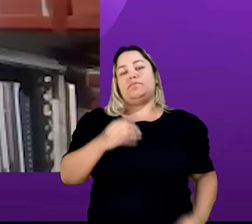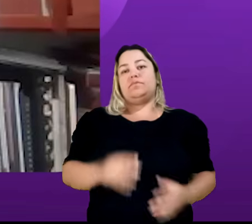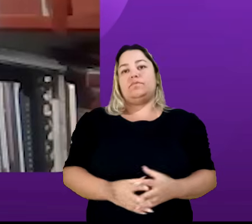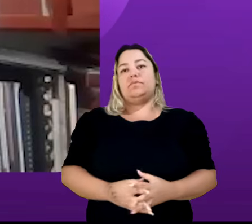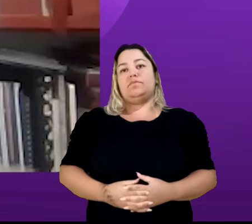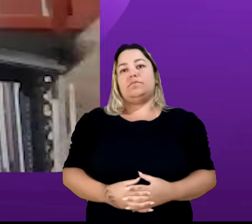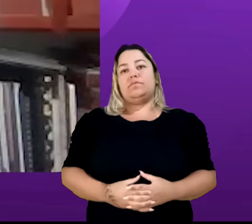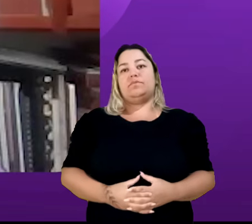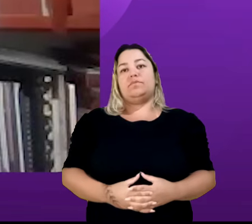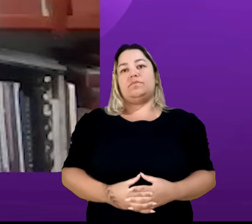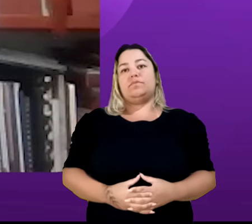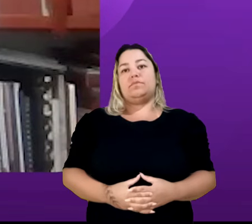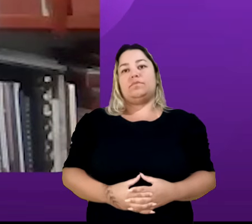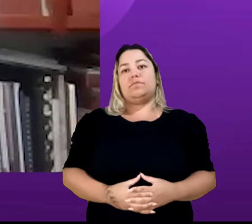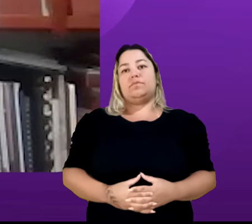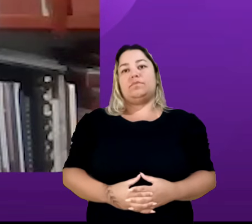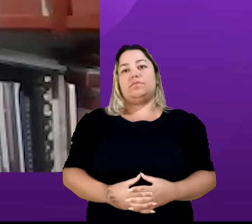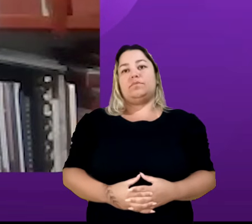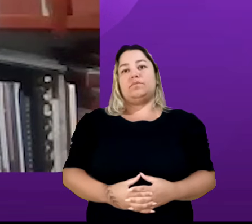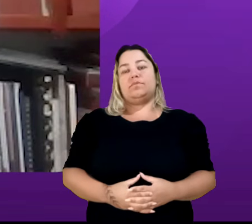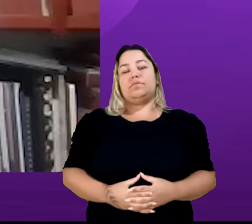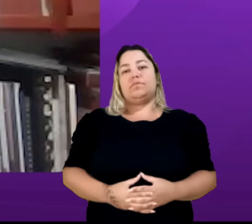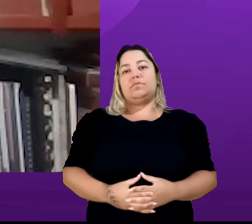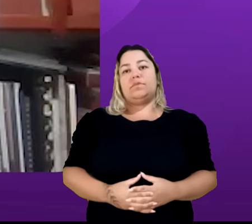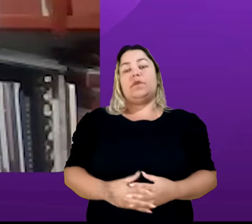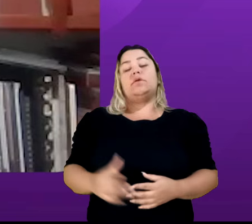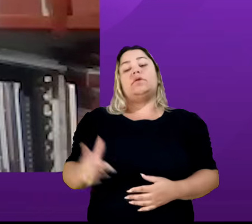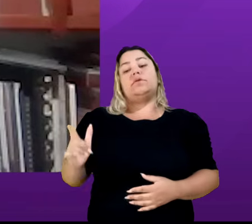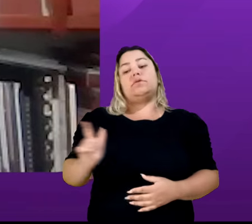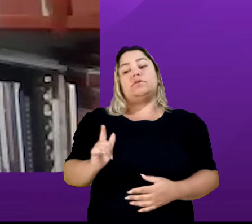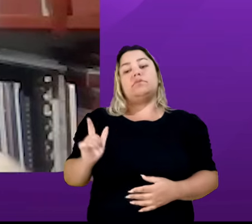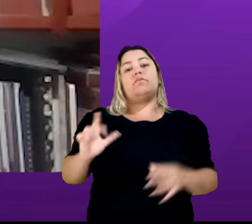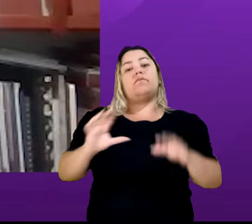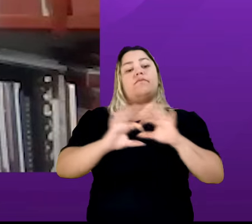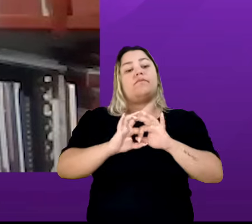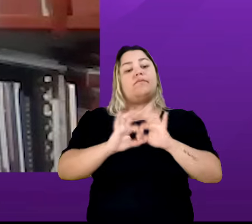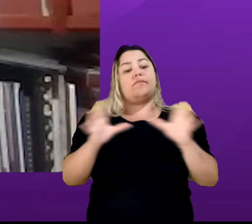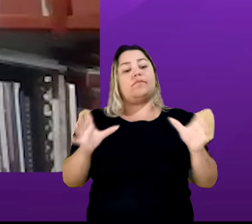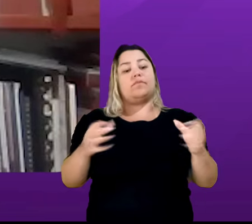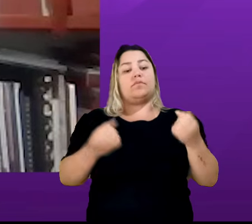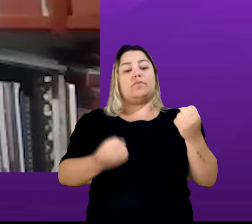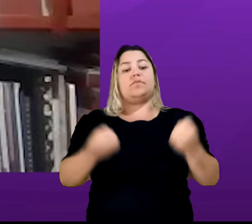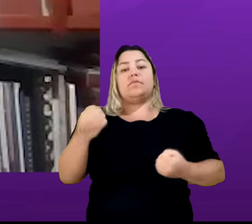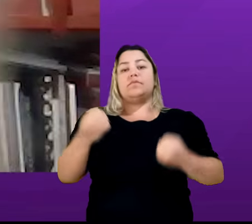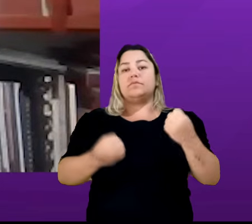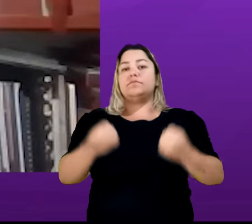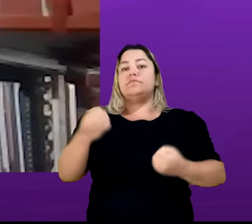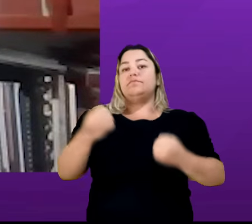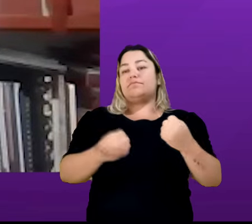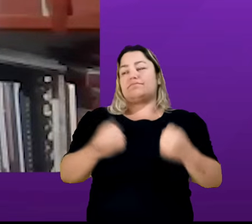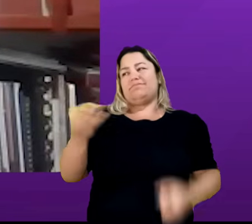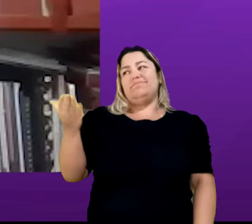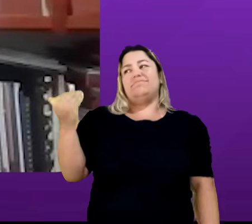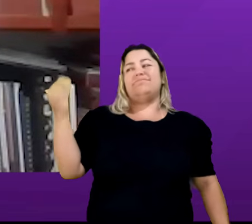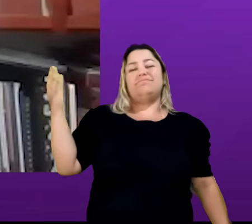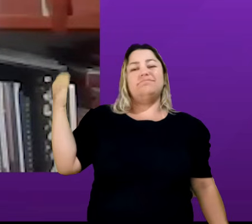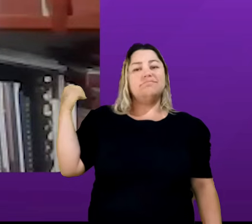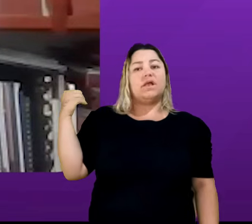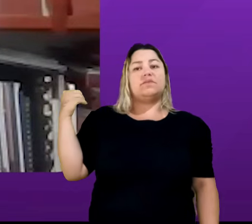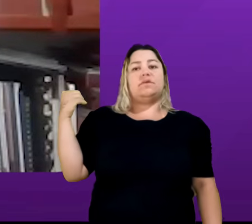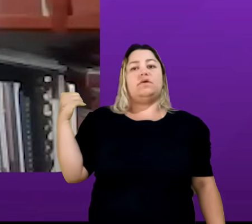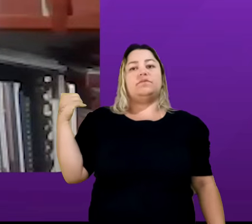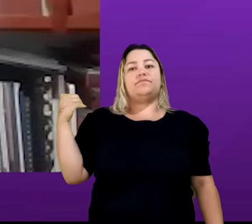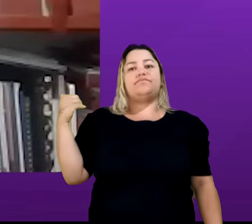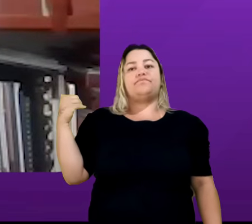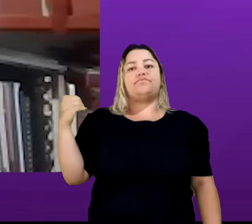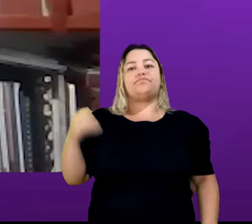que é quem tinha a liberdade de dirigir no passado, o direito de dirigir, enfim.